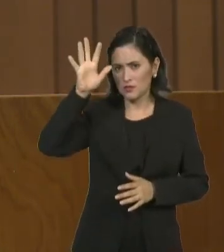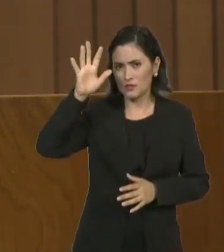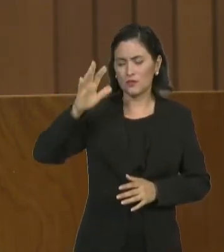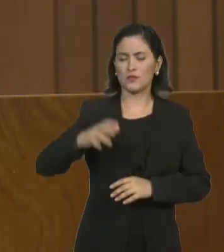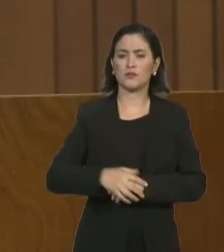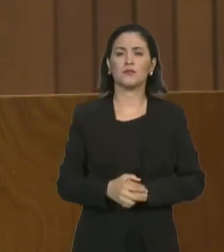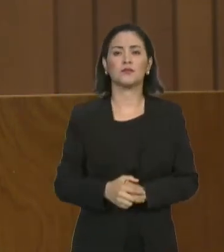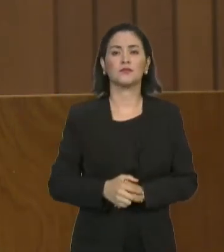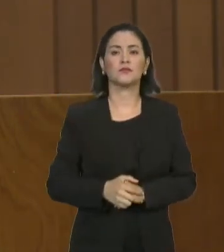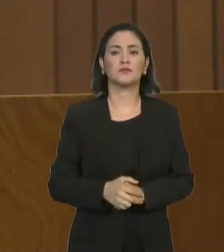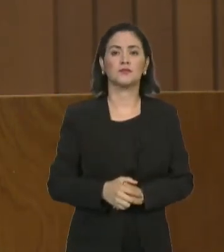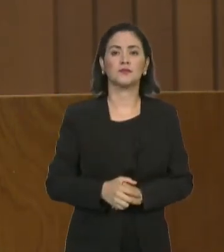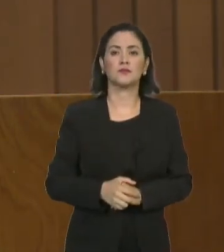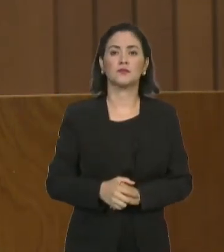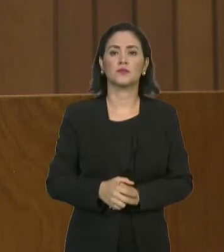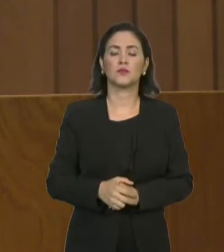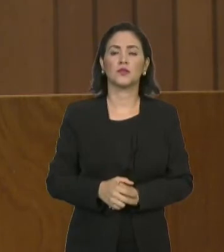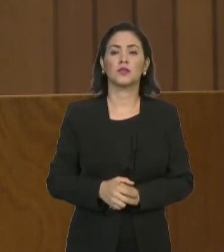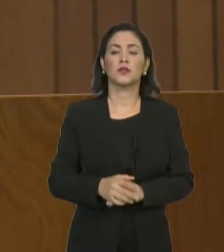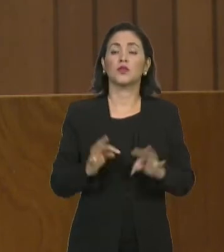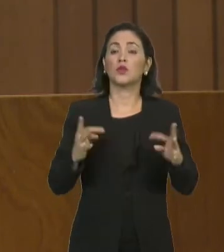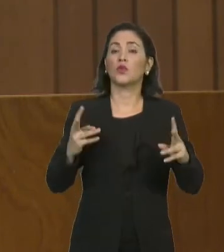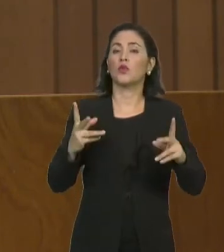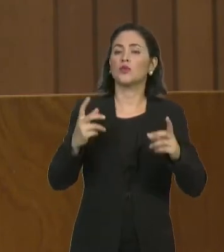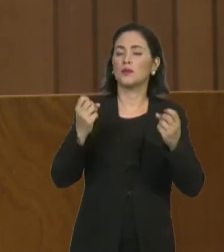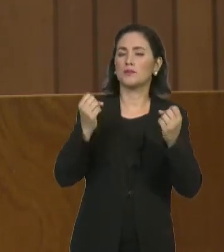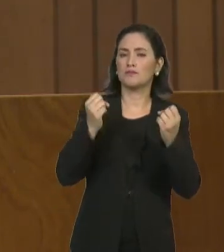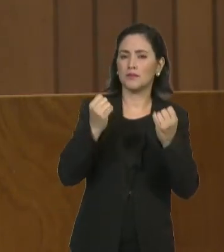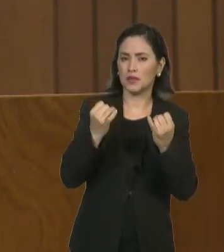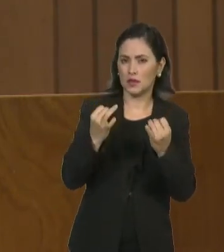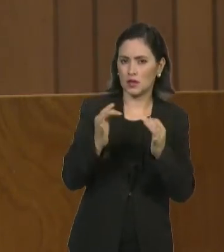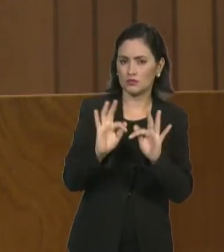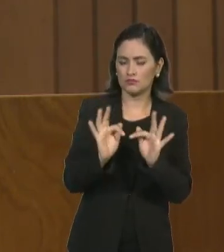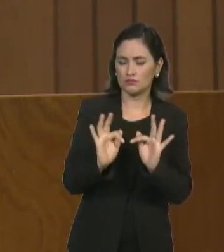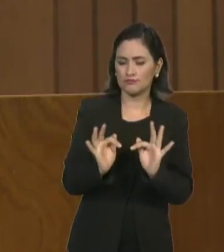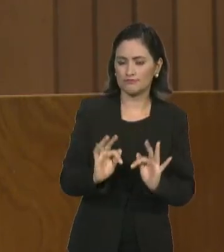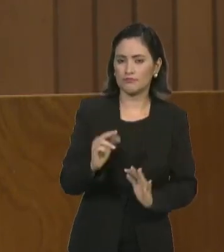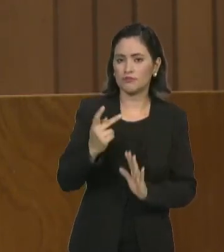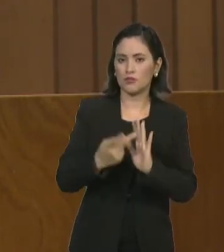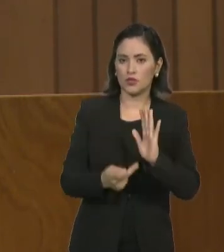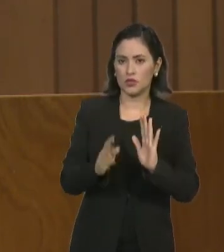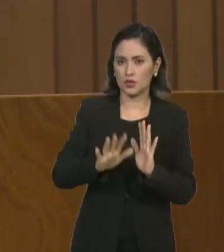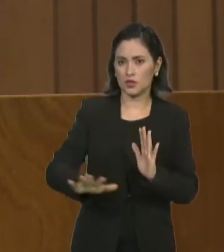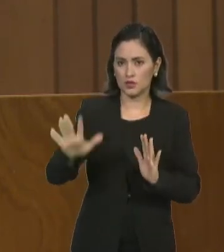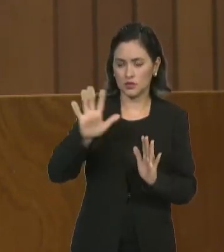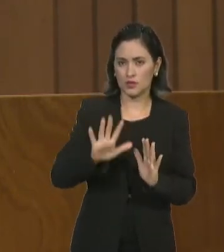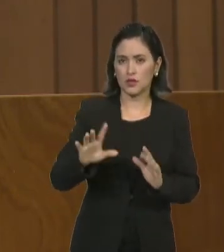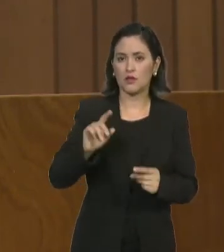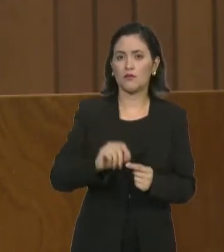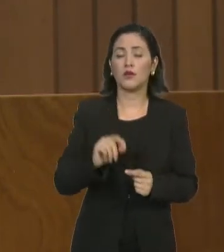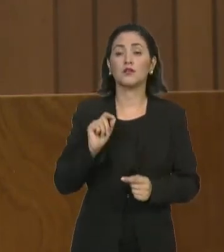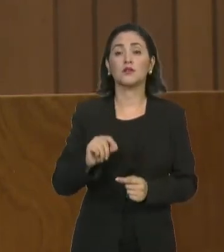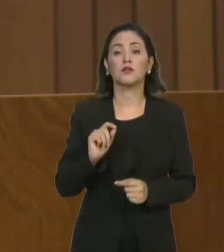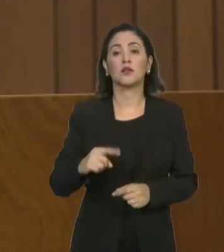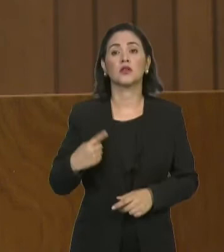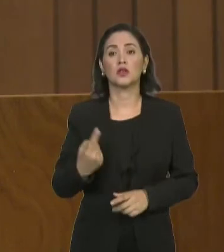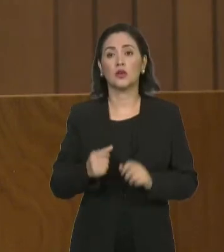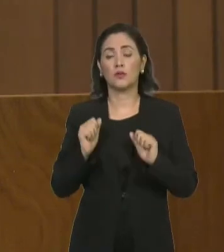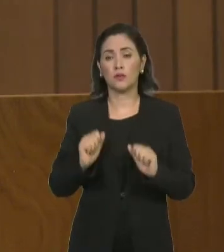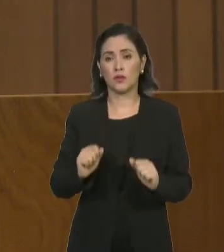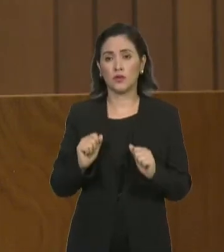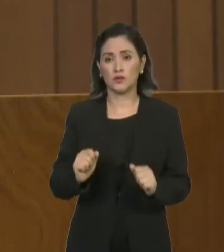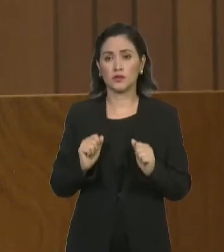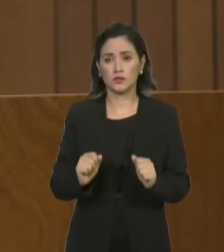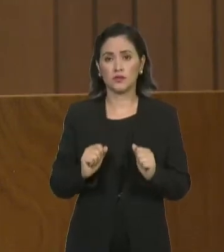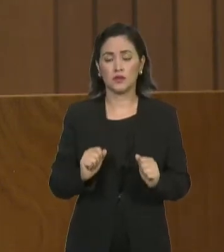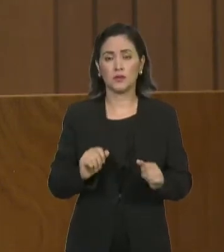de observação a respeito desse projeto Nacional vai fazer com que possamos reafirmar Nossa